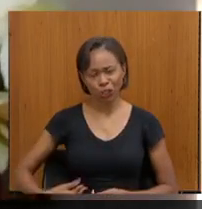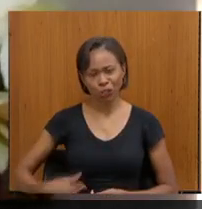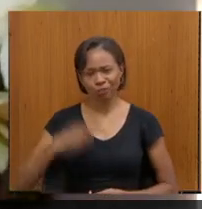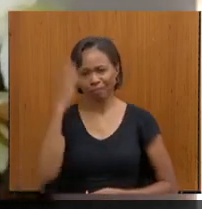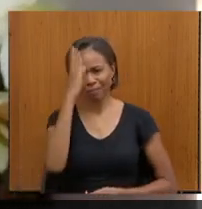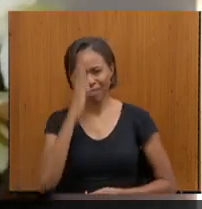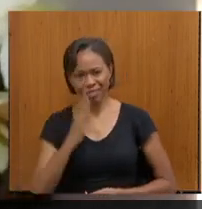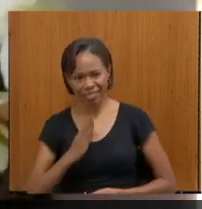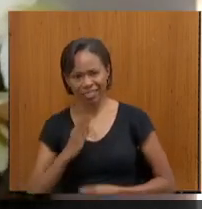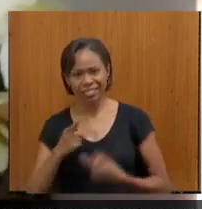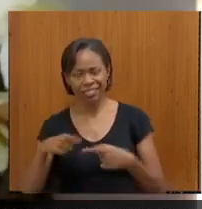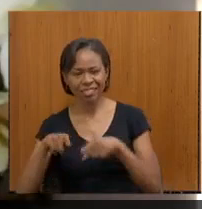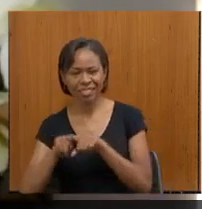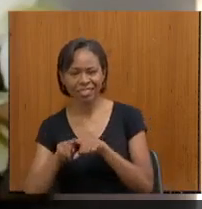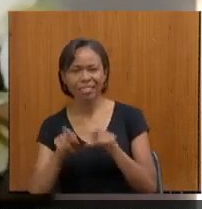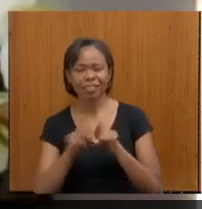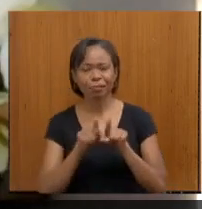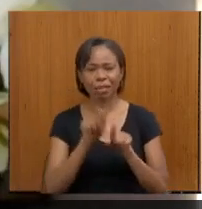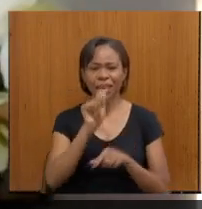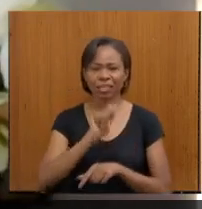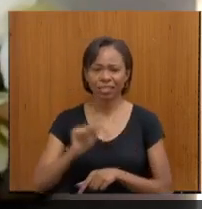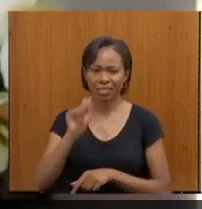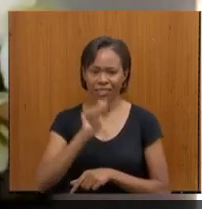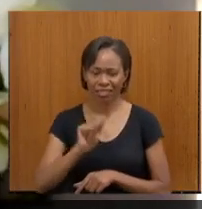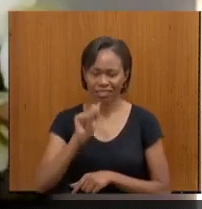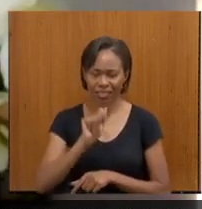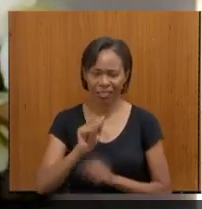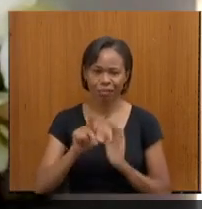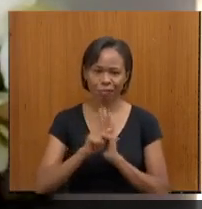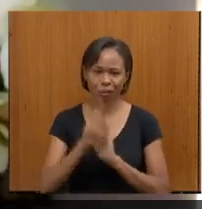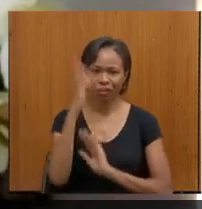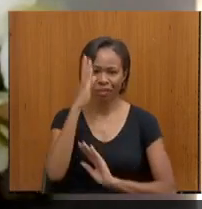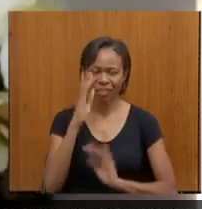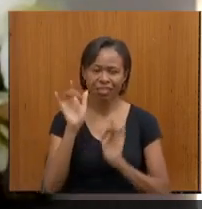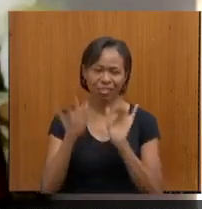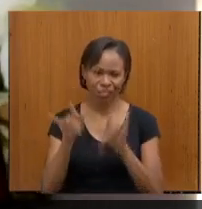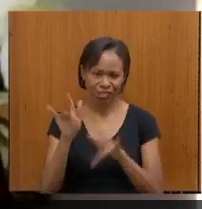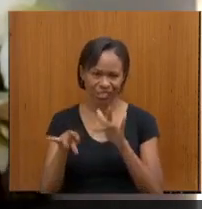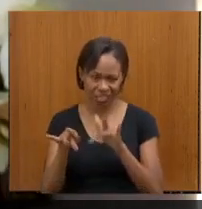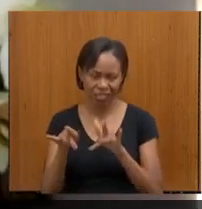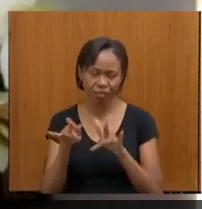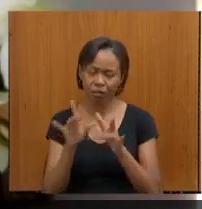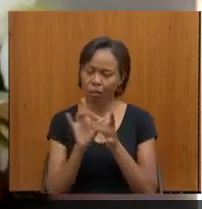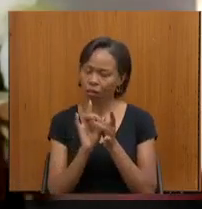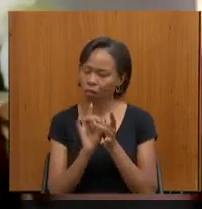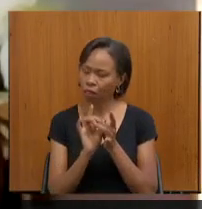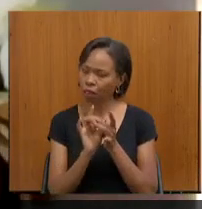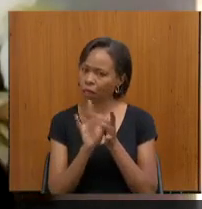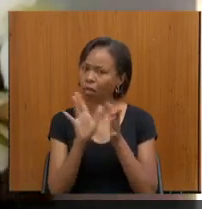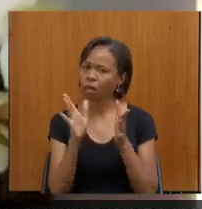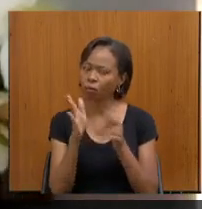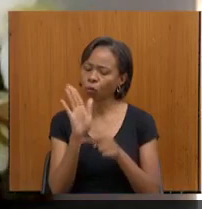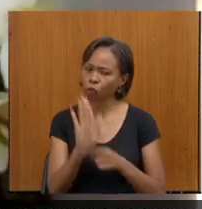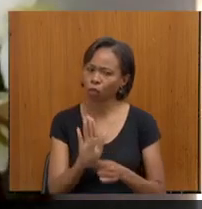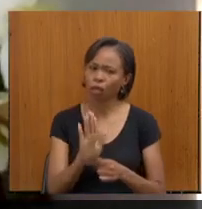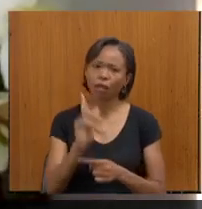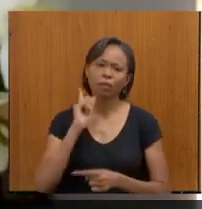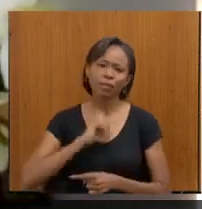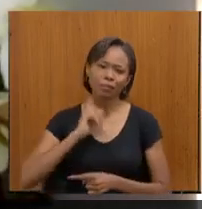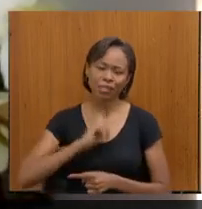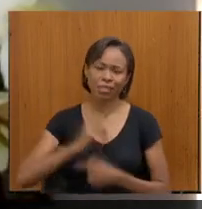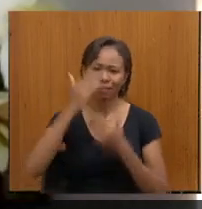Associação Brasileira de energia de um resíduos e o hidrogênio à disposição do Estado de Minas Gerais